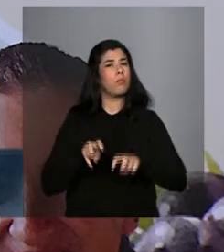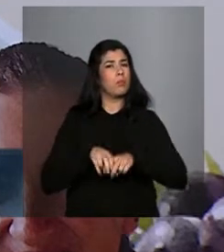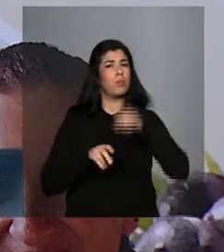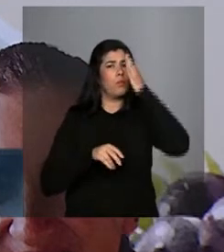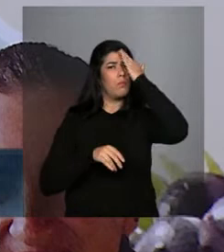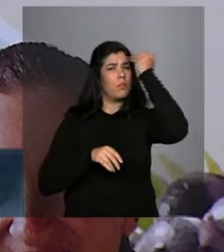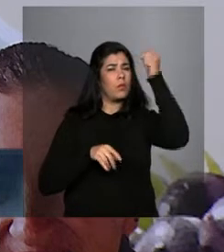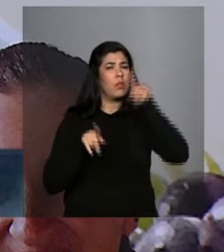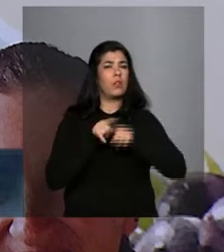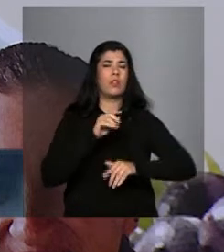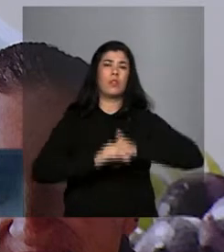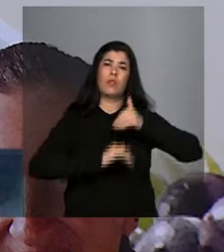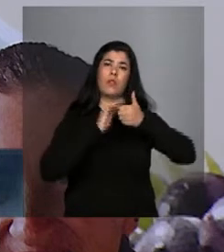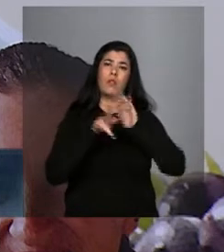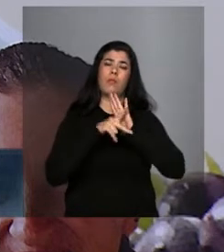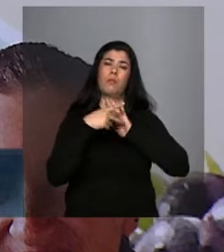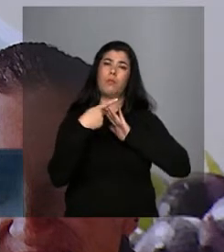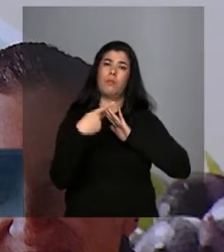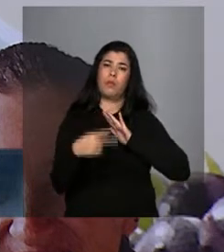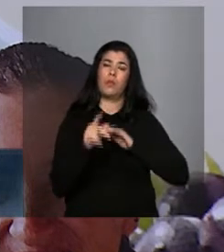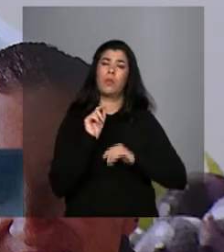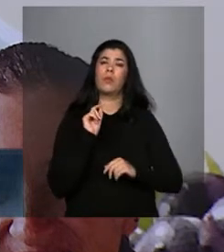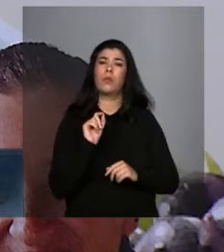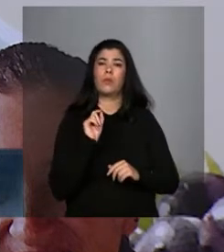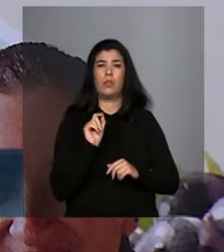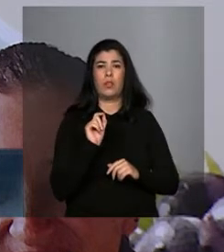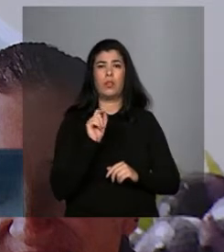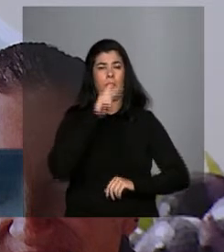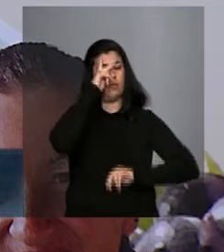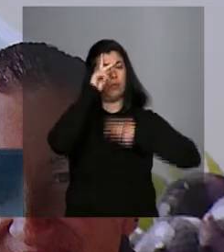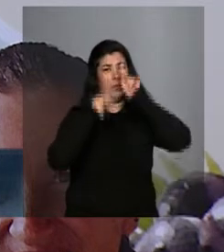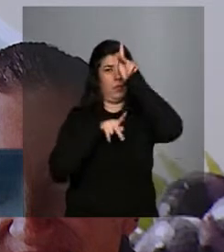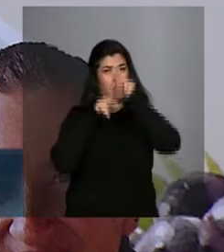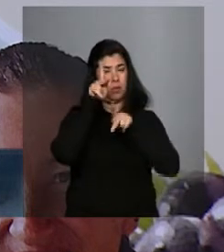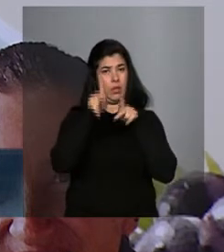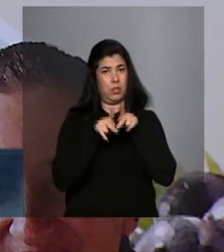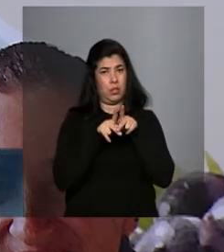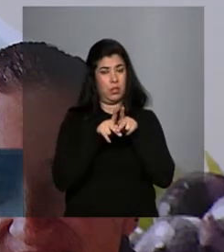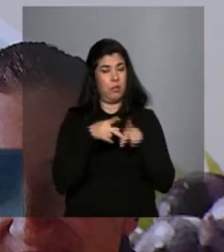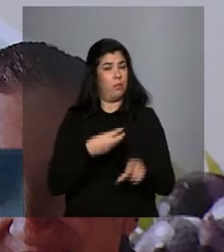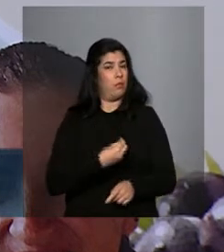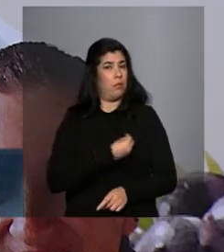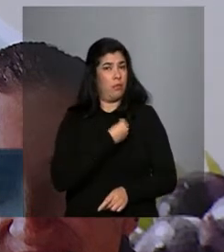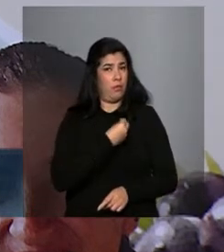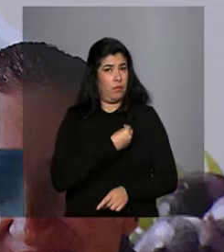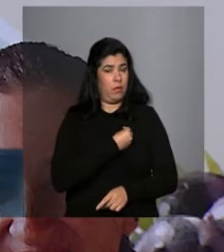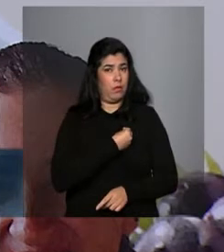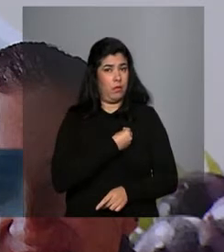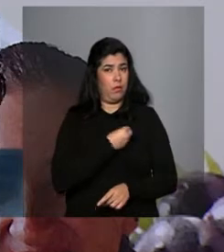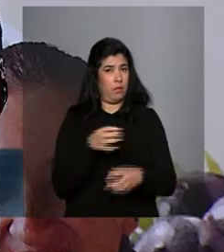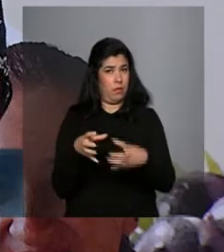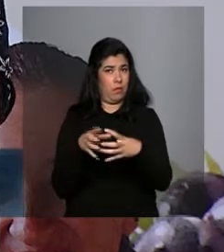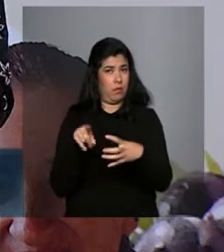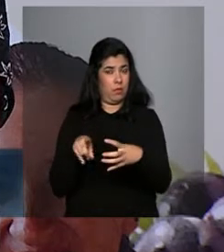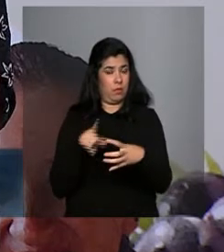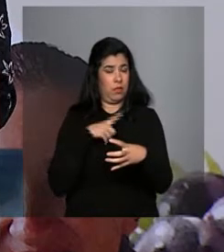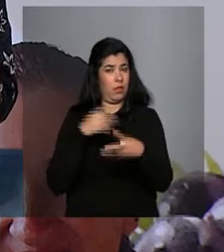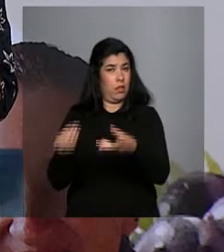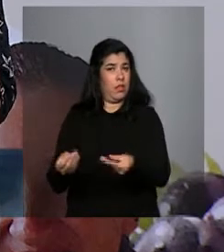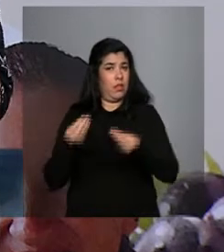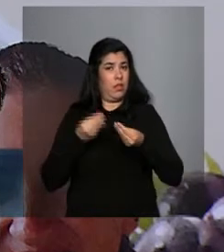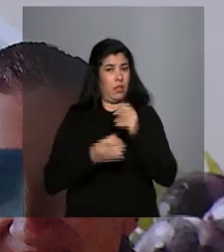moderna e desenvolvida, na qual a população que vive de garantir